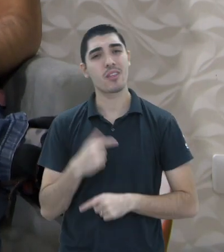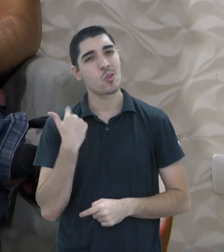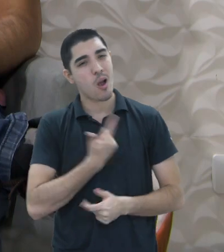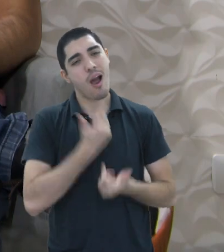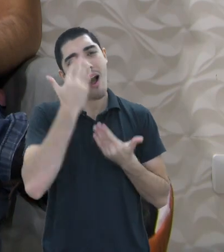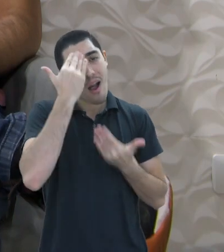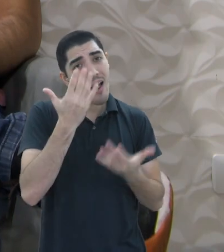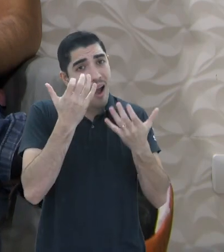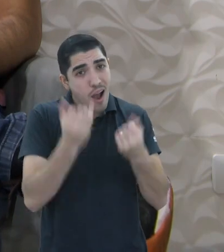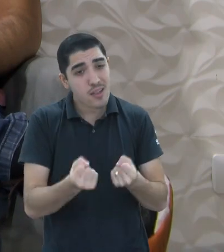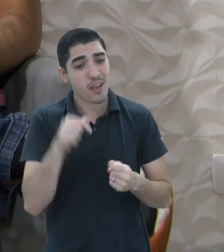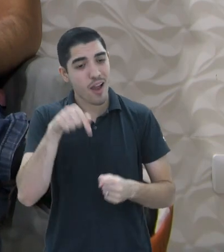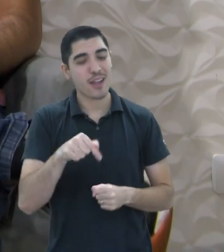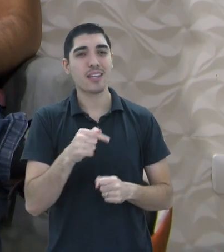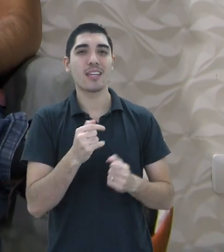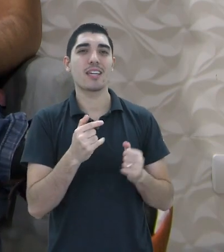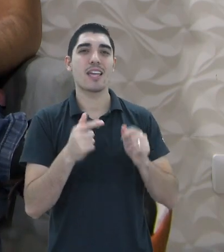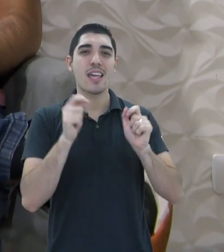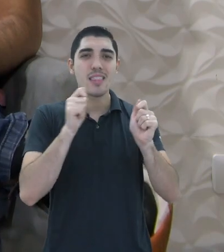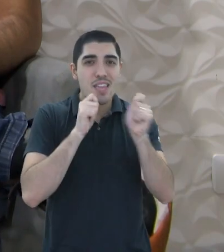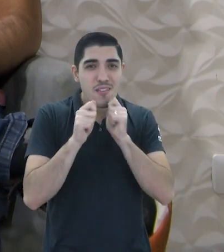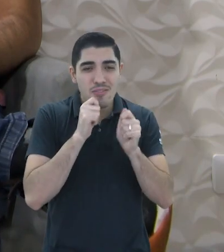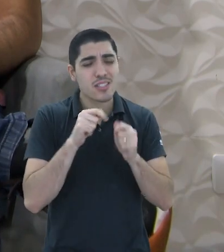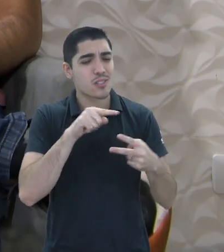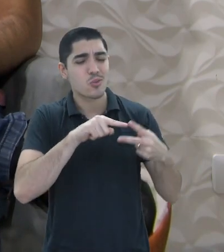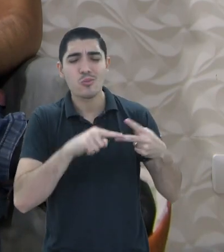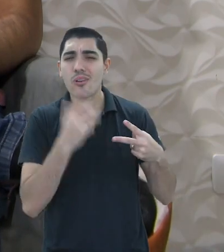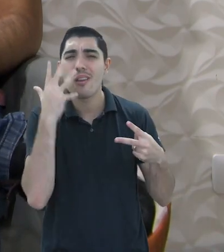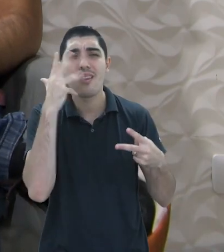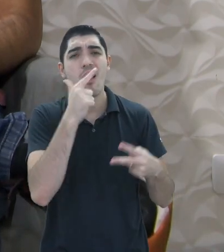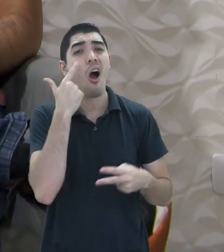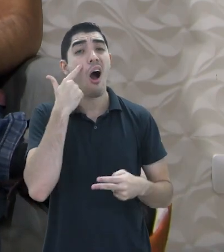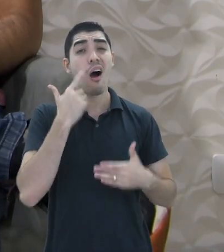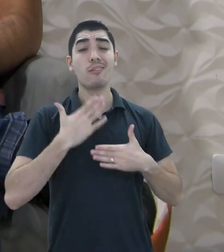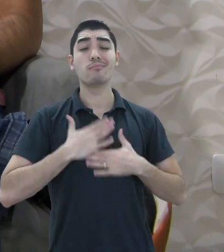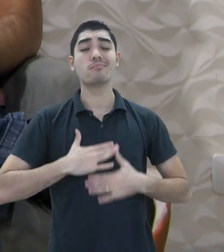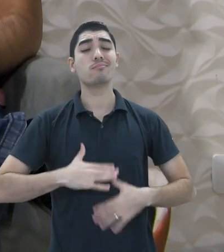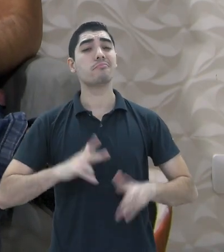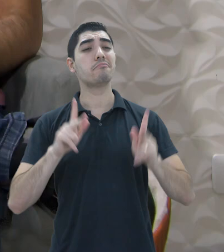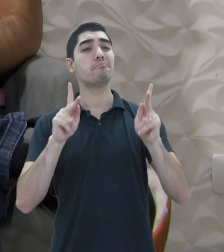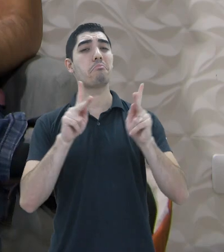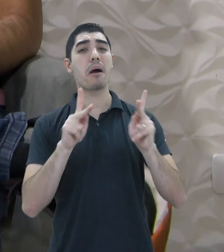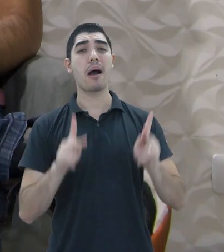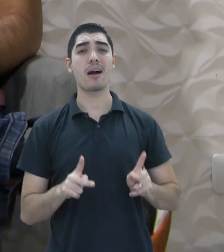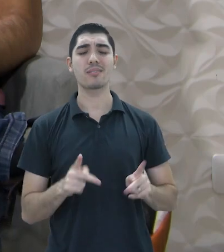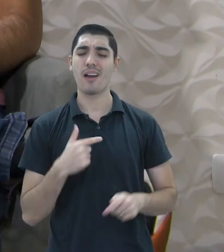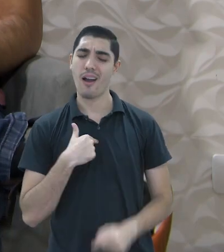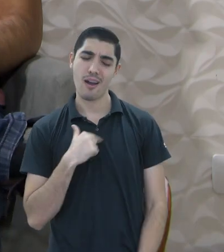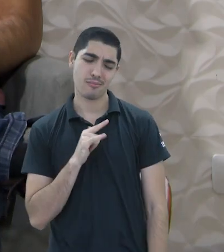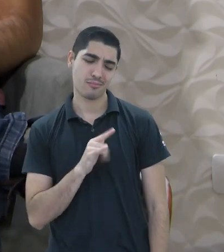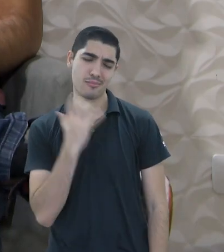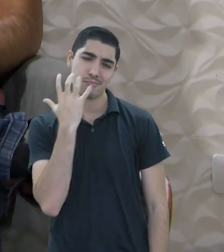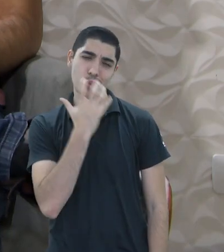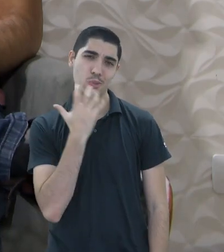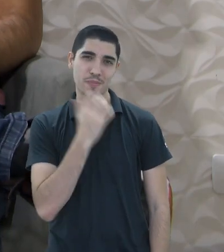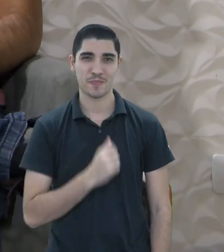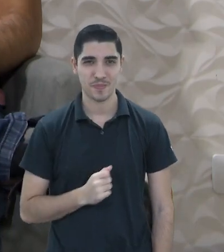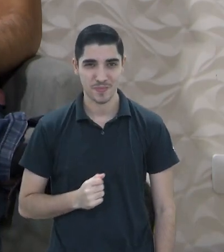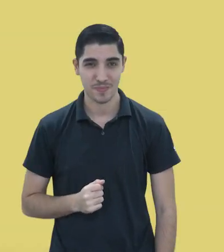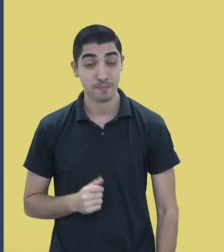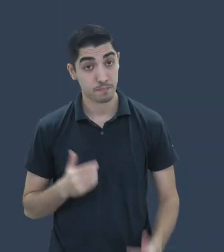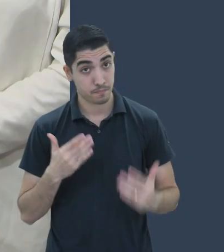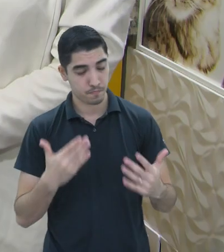essa importância que vocês estão dando, especialmente a presença dessas 2 coisas. Gente, lindo. Olha o sossego dessas gatas. Lindas, estou